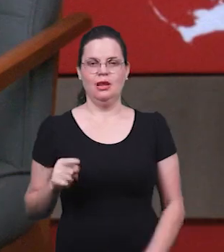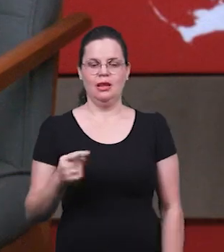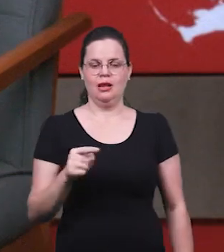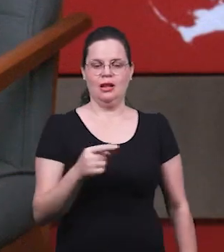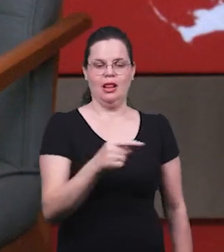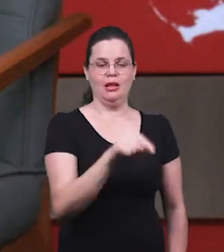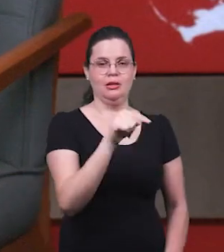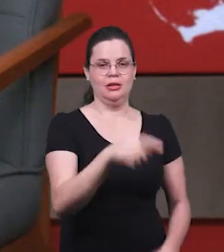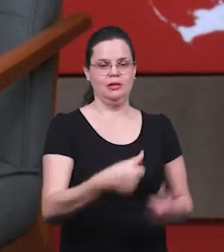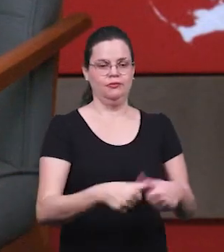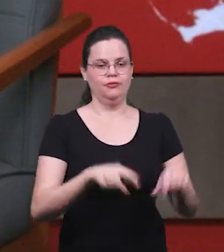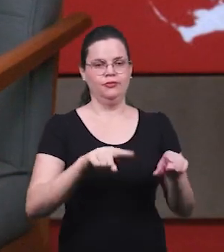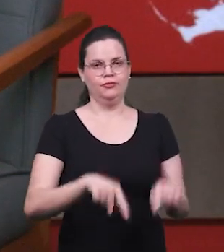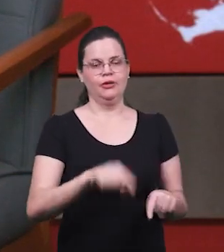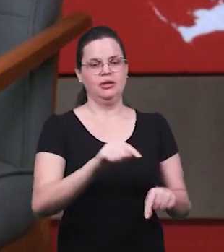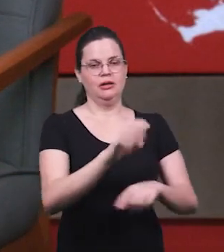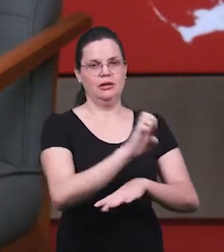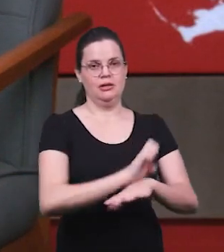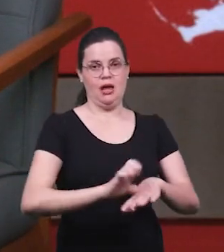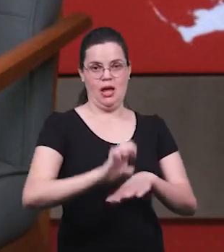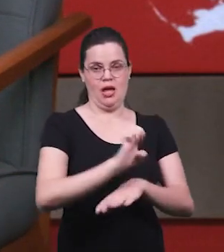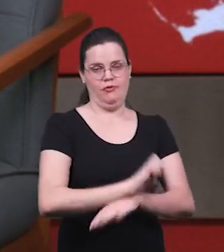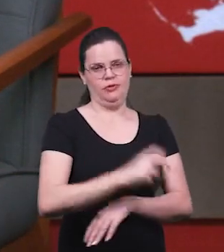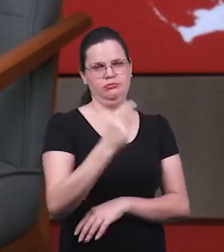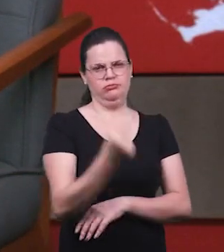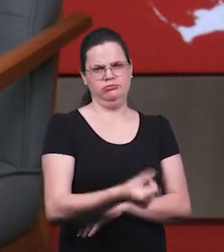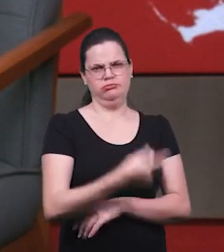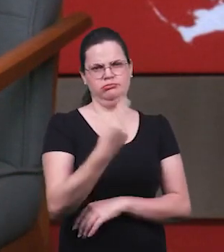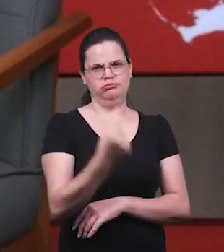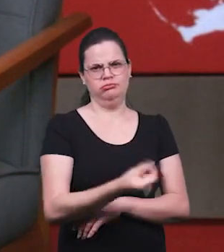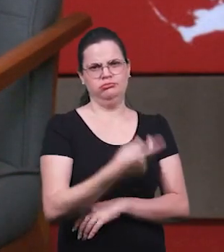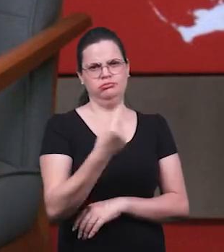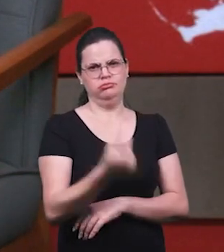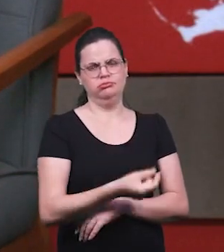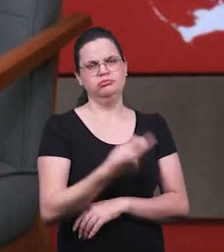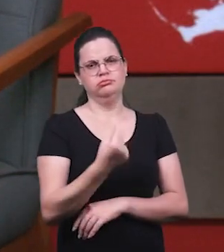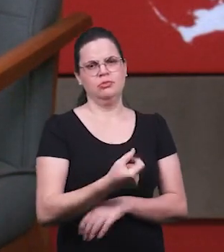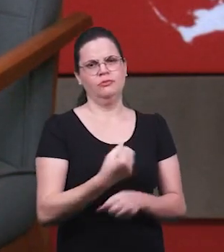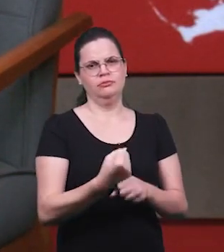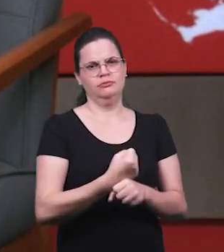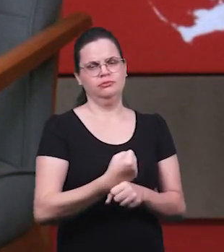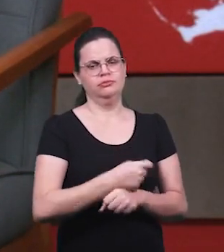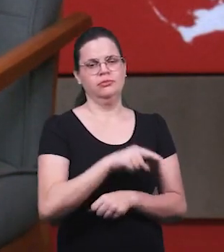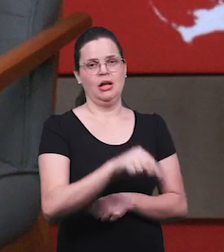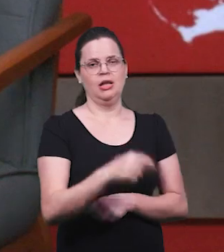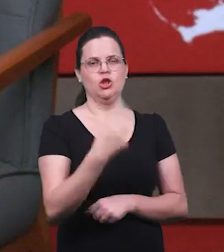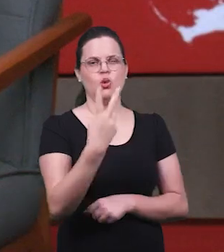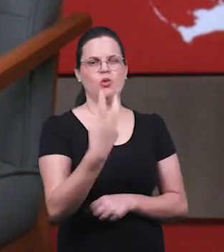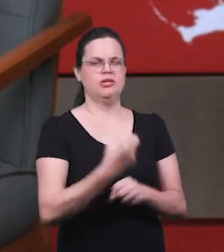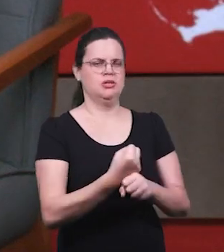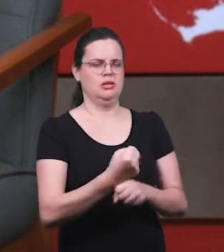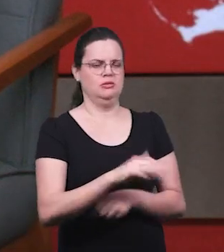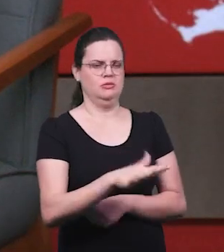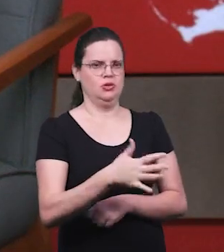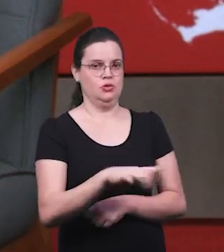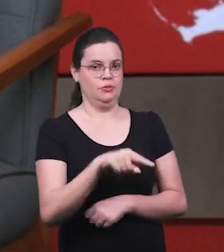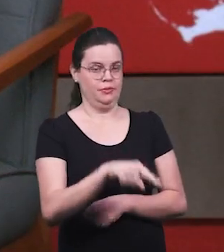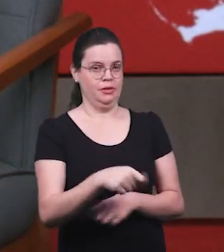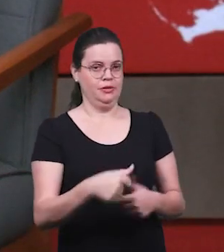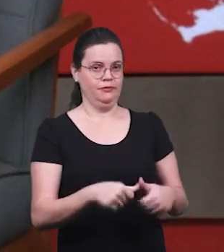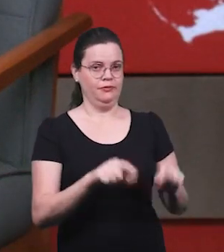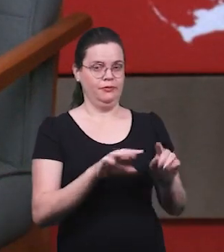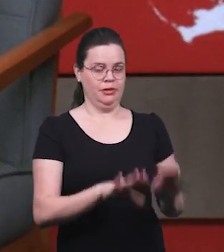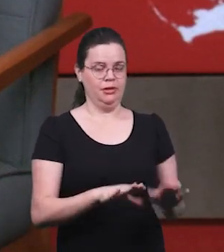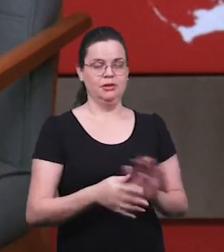demorada, onde ele fica mais tempo em Éfeso, passa pouco mais de 2 anos em Éfeso. E como